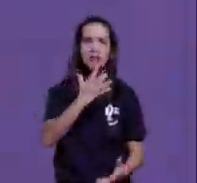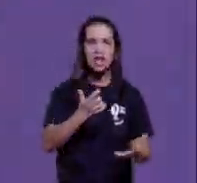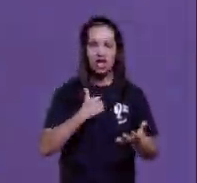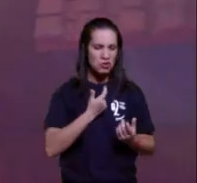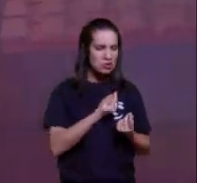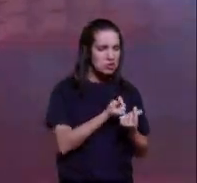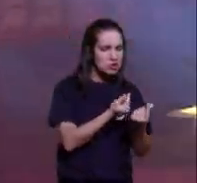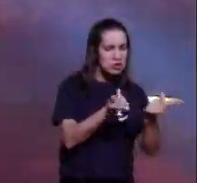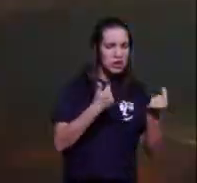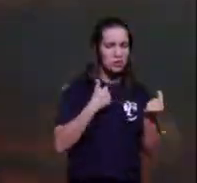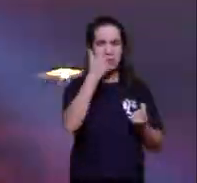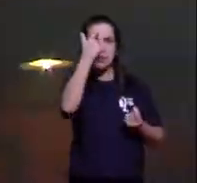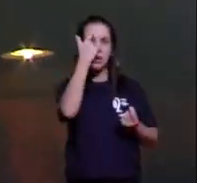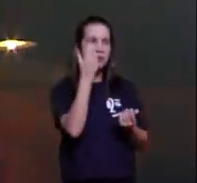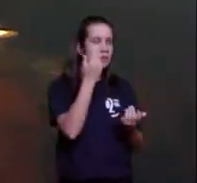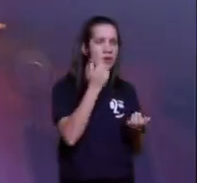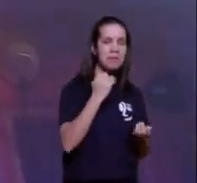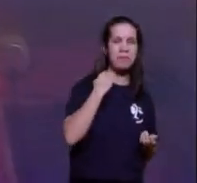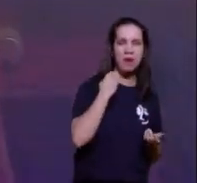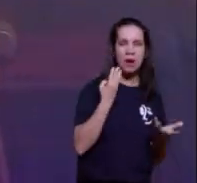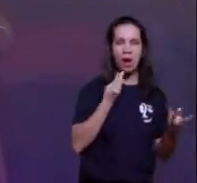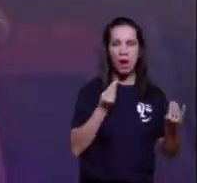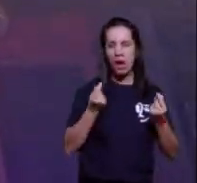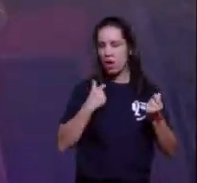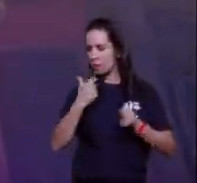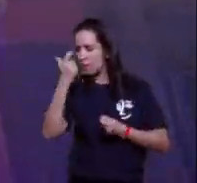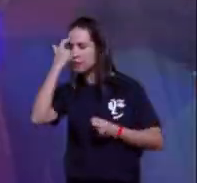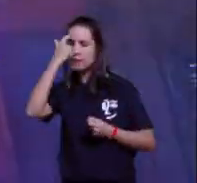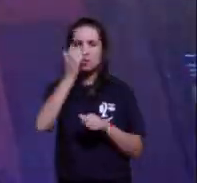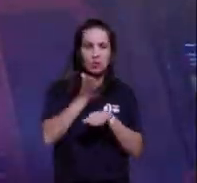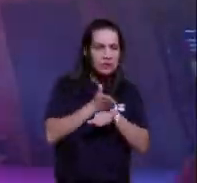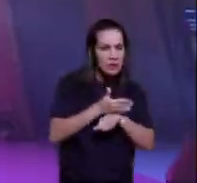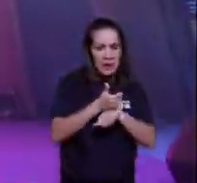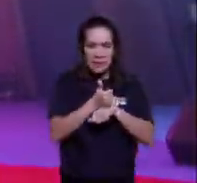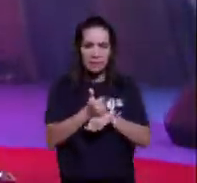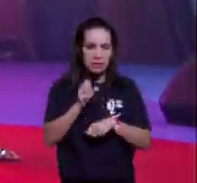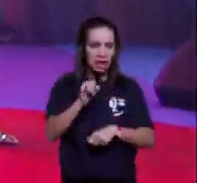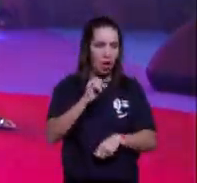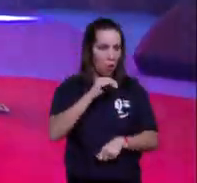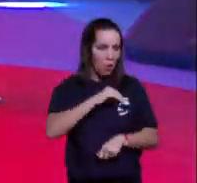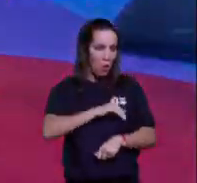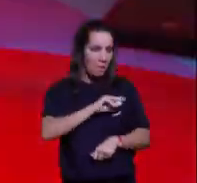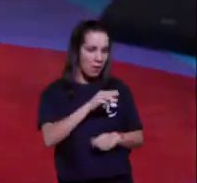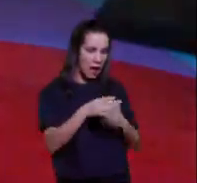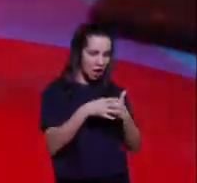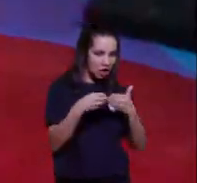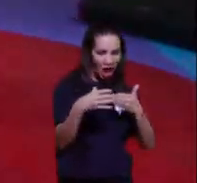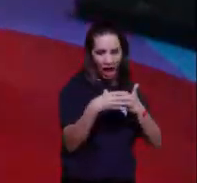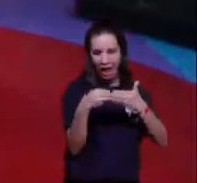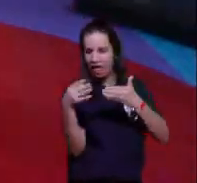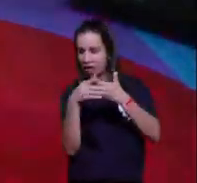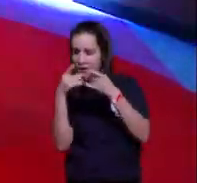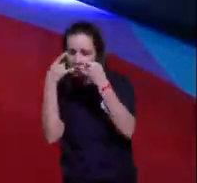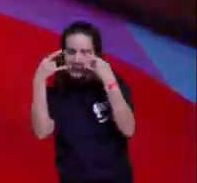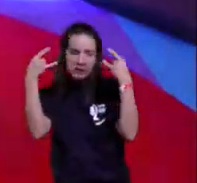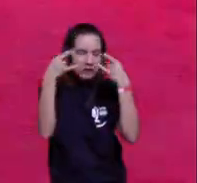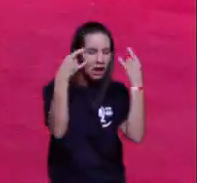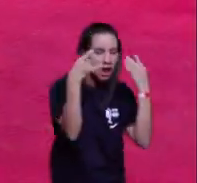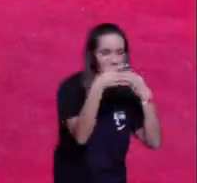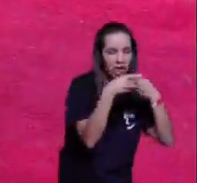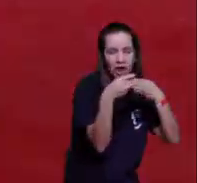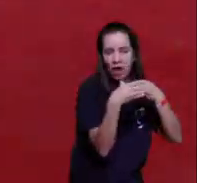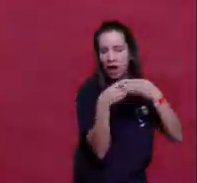com aplicações. Olha, olha, olha que maneiro, se o gueto inteiro receber milhões. Dólar, dólar, euro, euro, euro, pra buscar uns equipos que